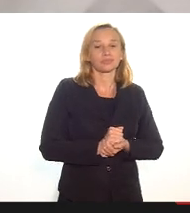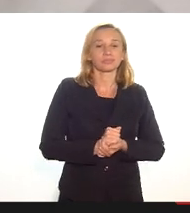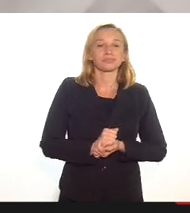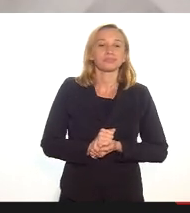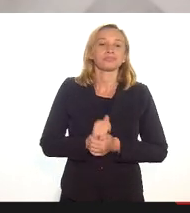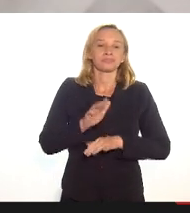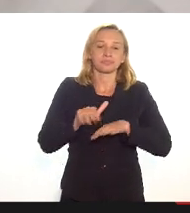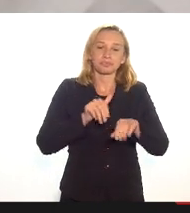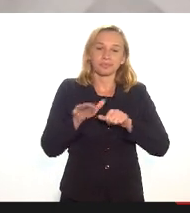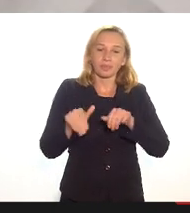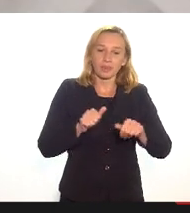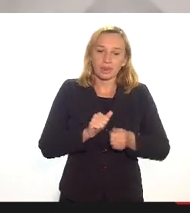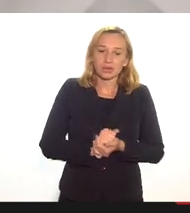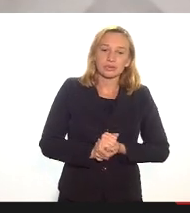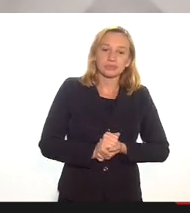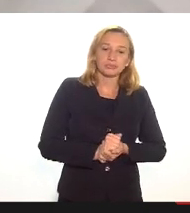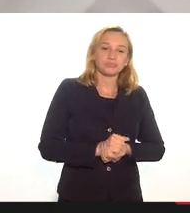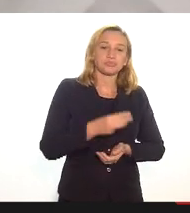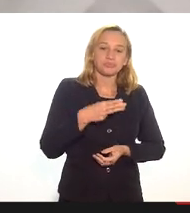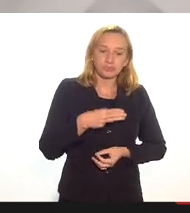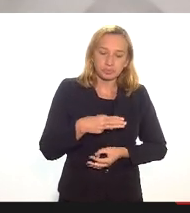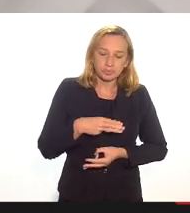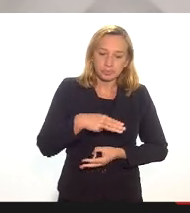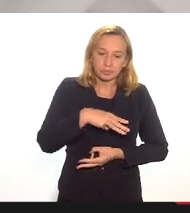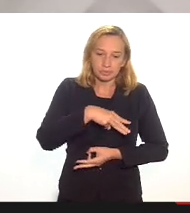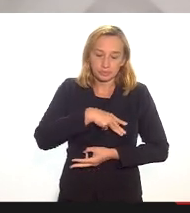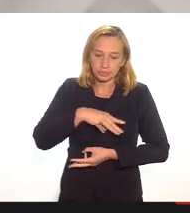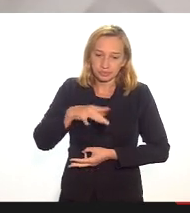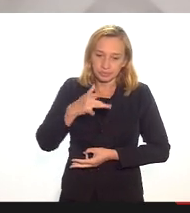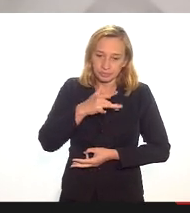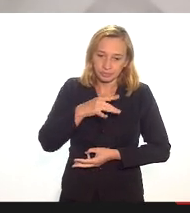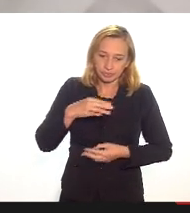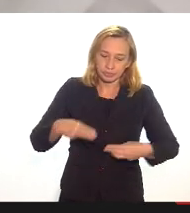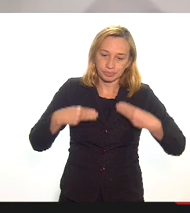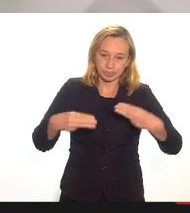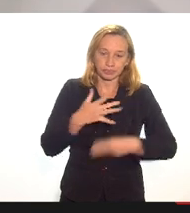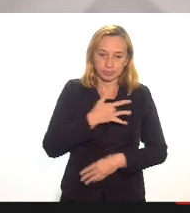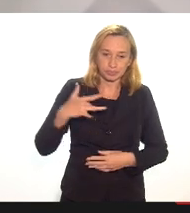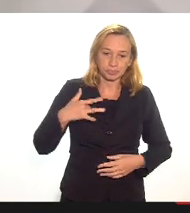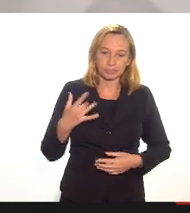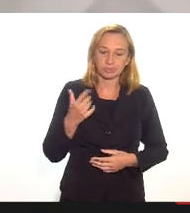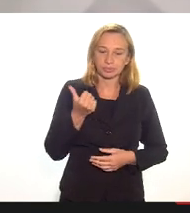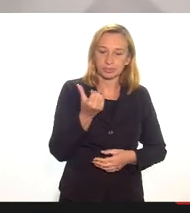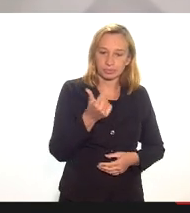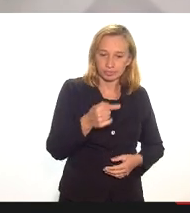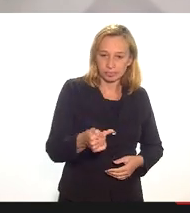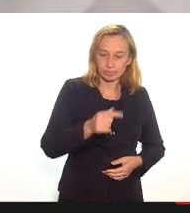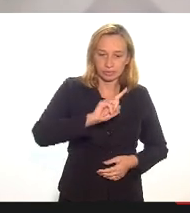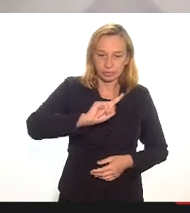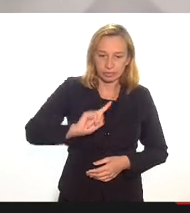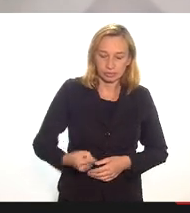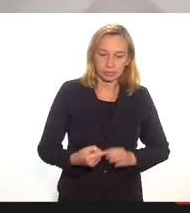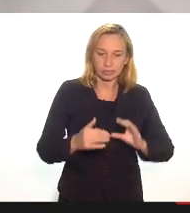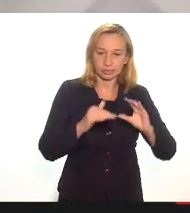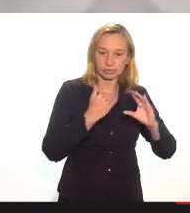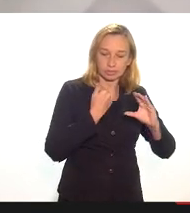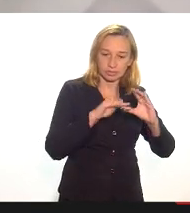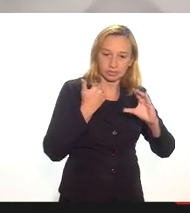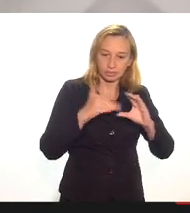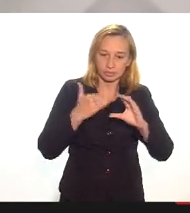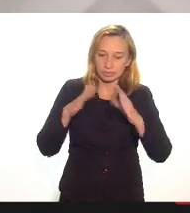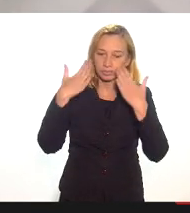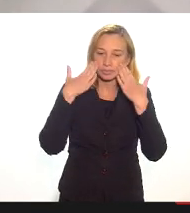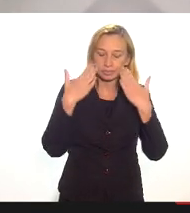uma convocação e o Ministério da Saúde recebeu 7 mil e-mails apresentando